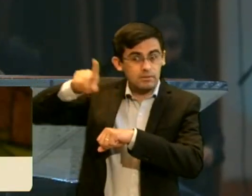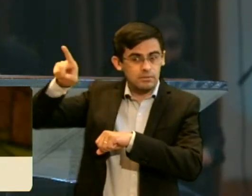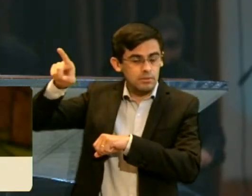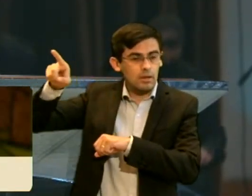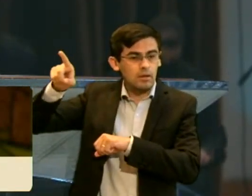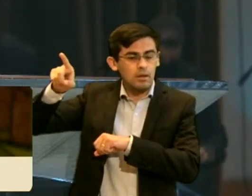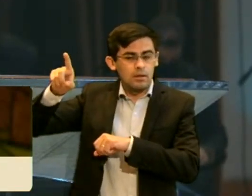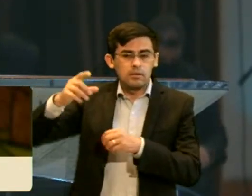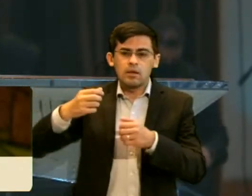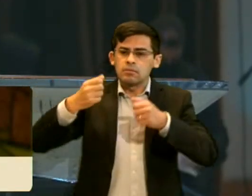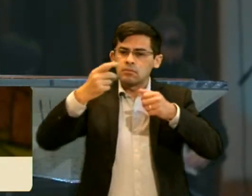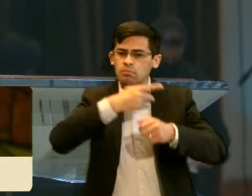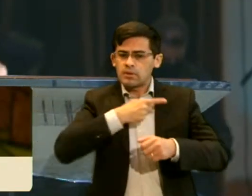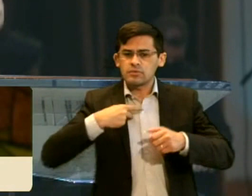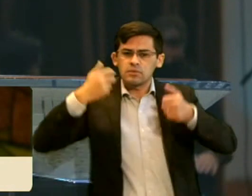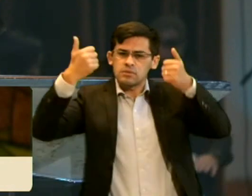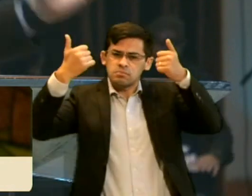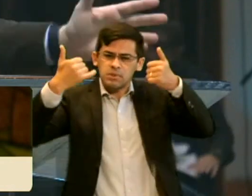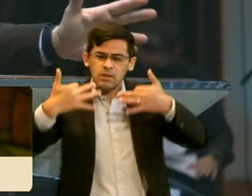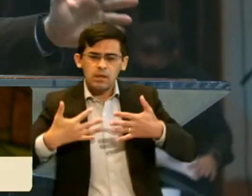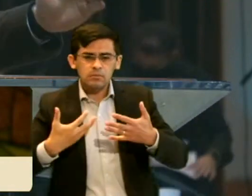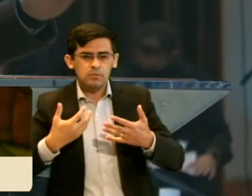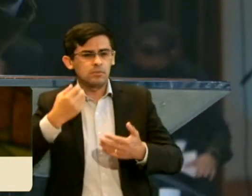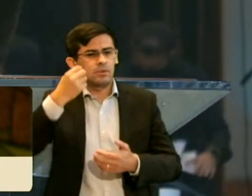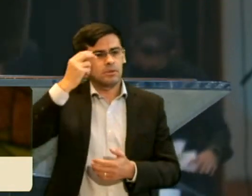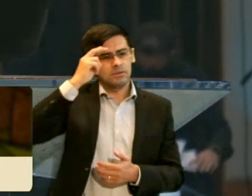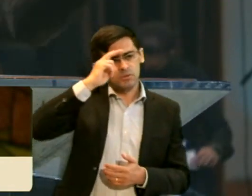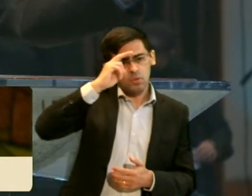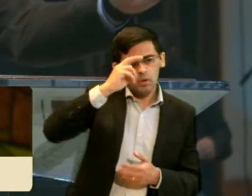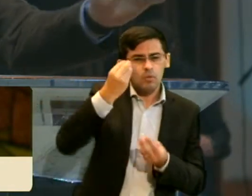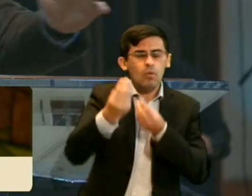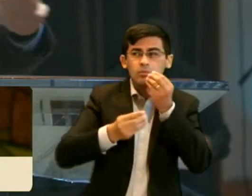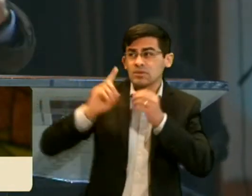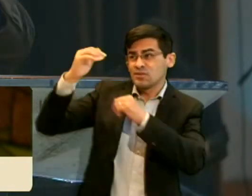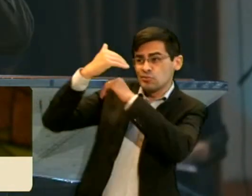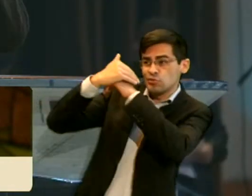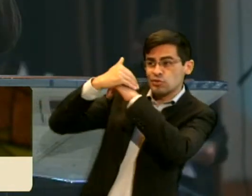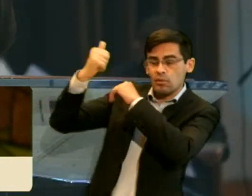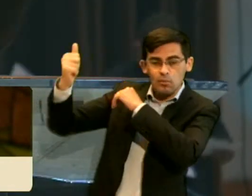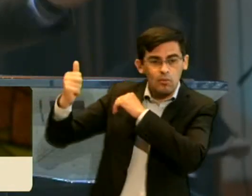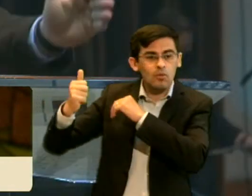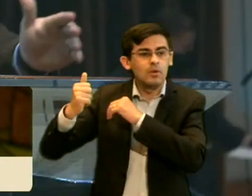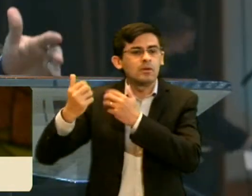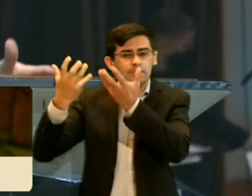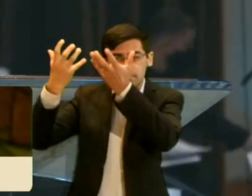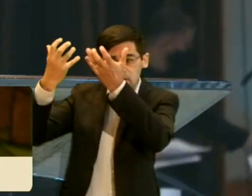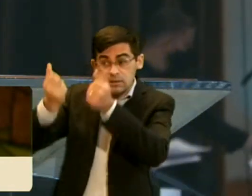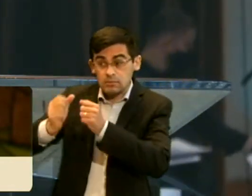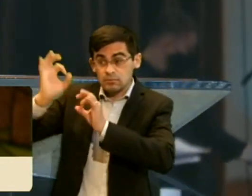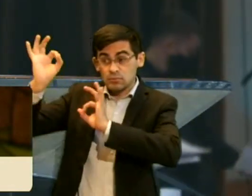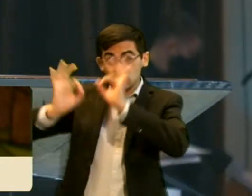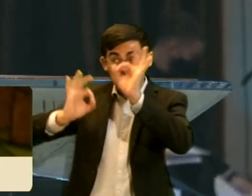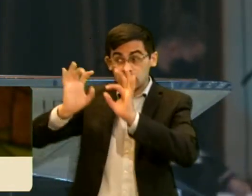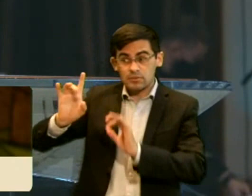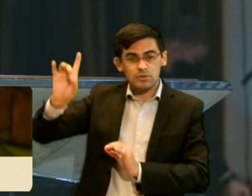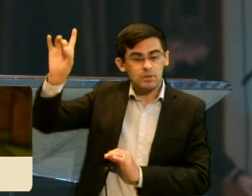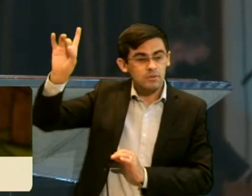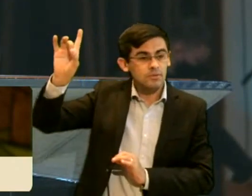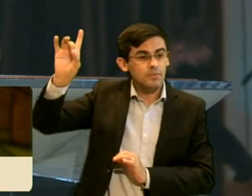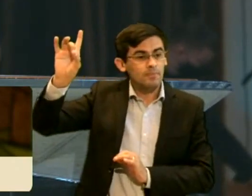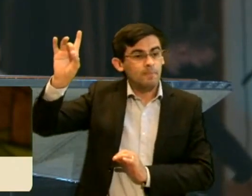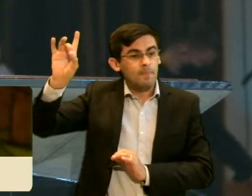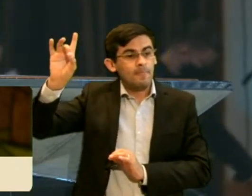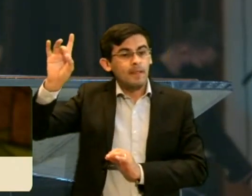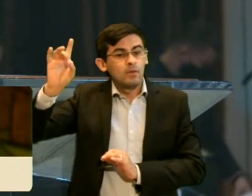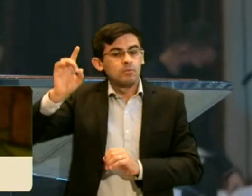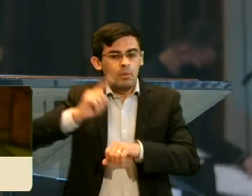E ele falou, estava contando para mim da sua história, como Deus o chamou, como ele se entregou para o plano de Deus. E ele falando,